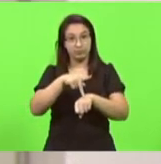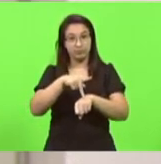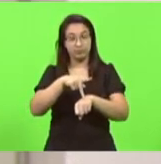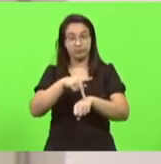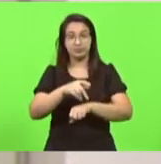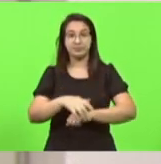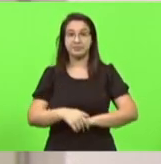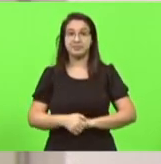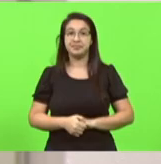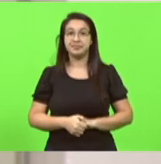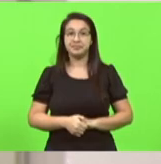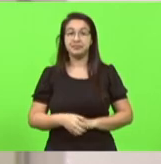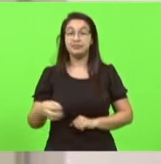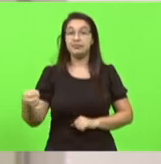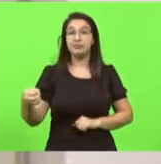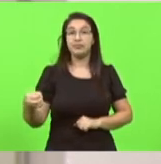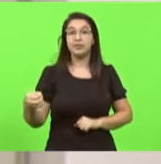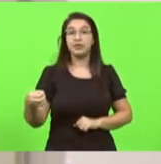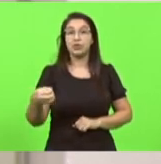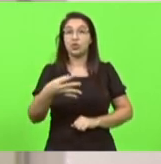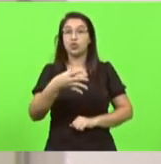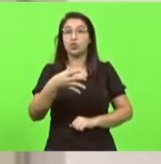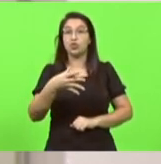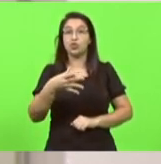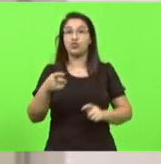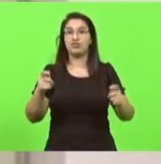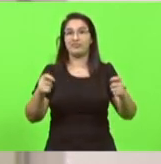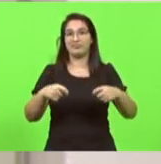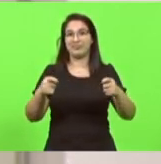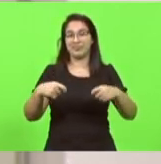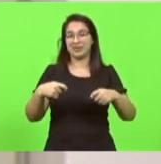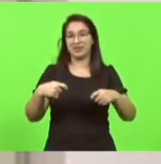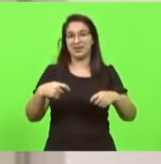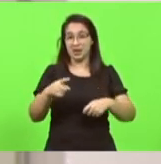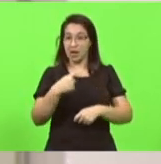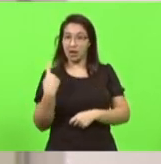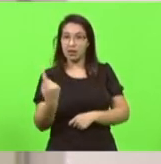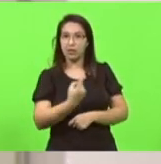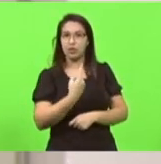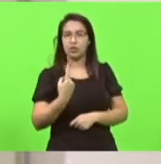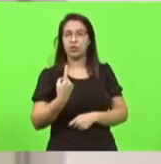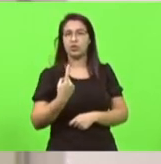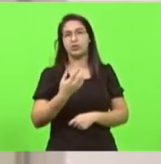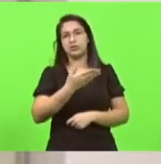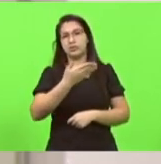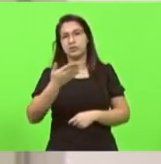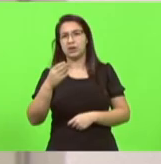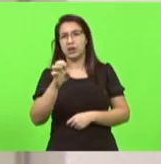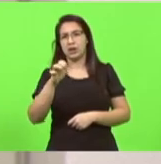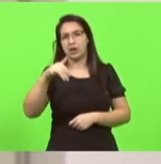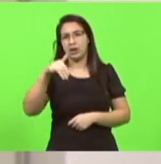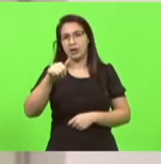Nós criamos uma nova modalidade. Eu digo nós, porque eu incluo o doutor Emanuel